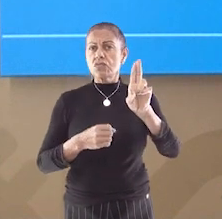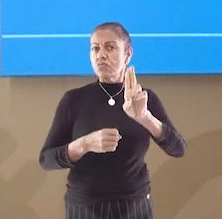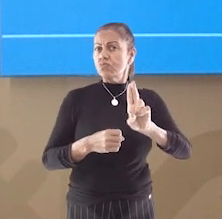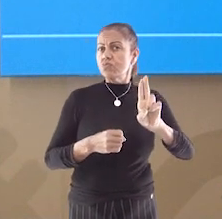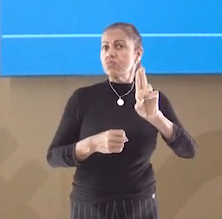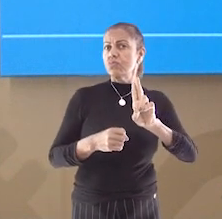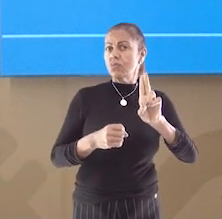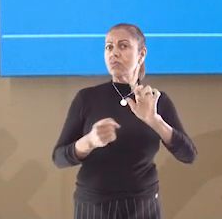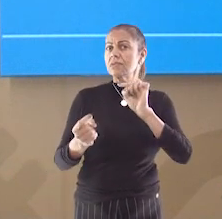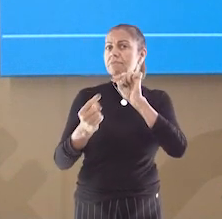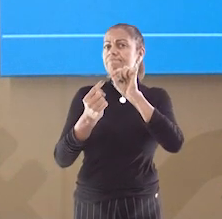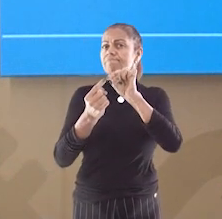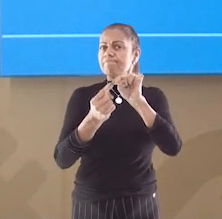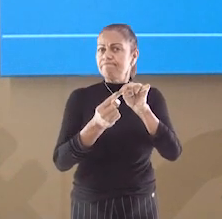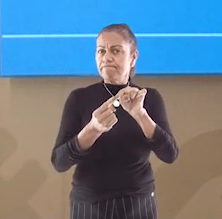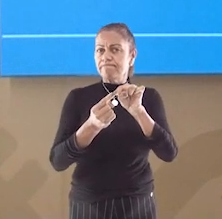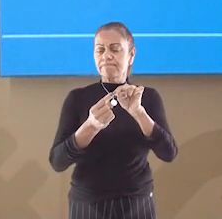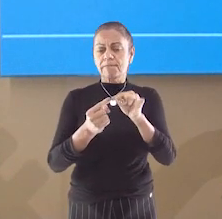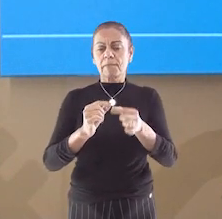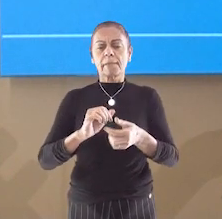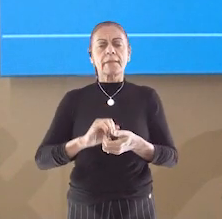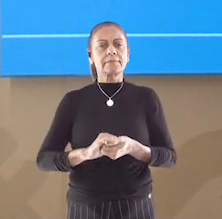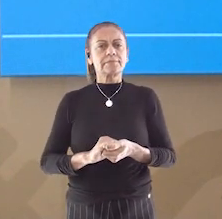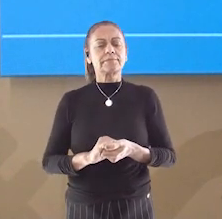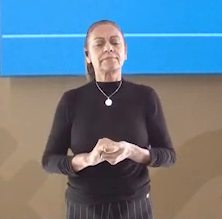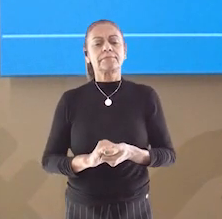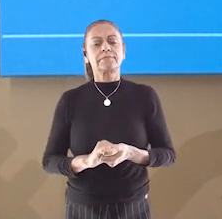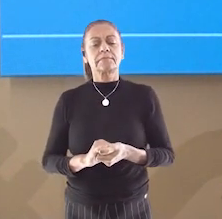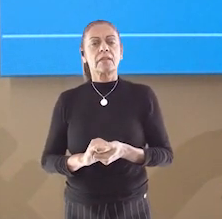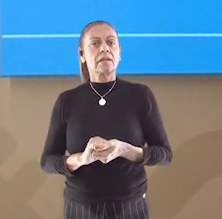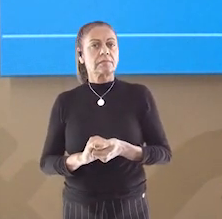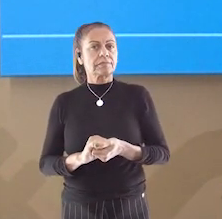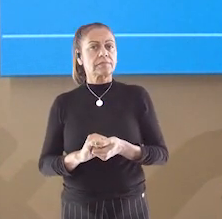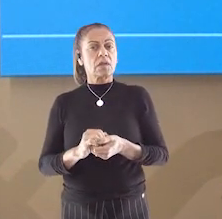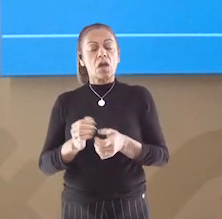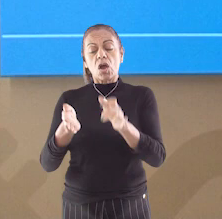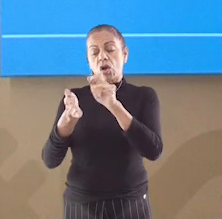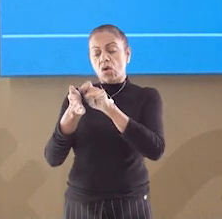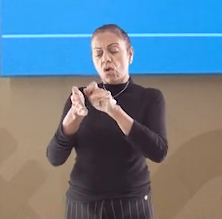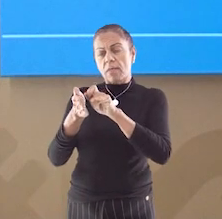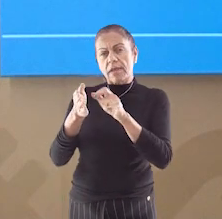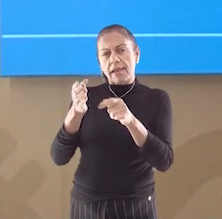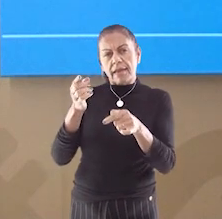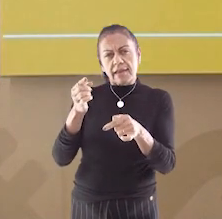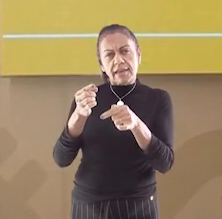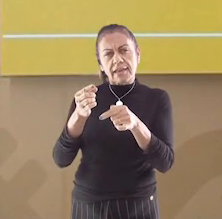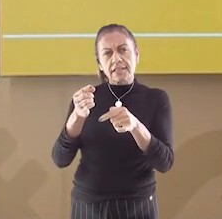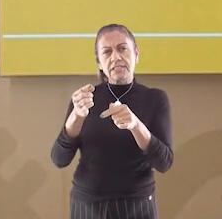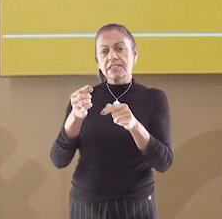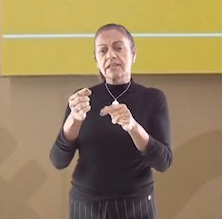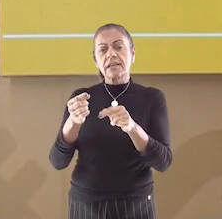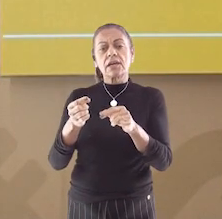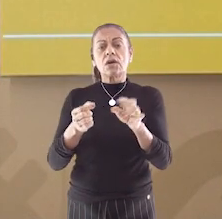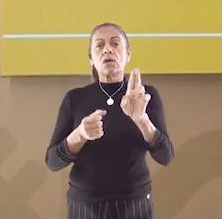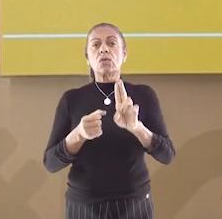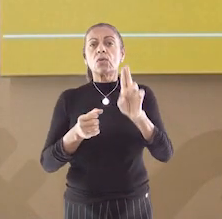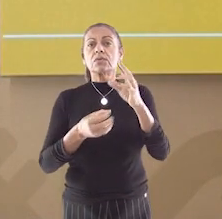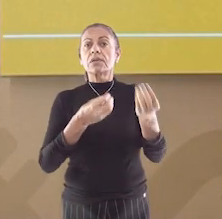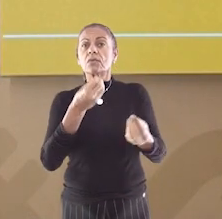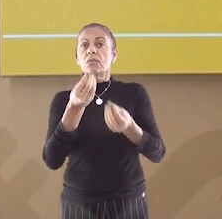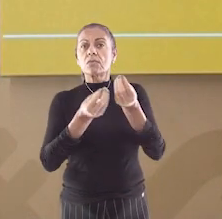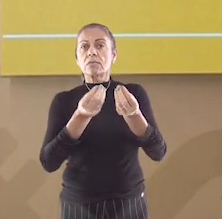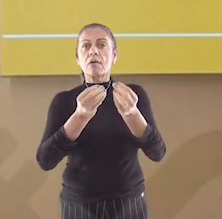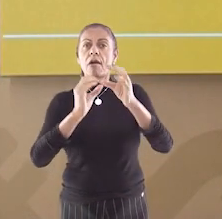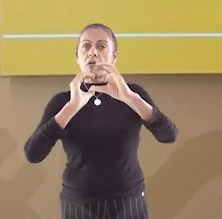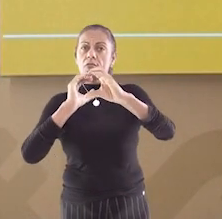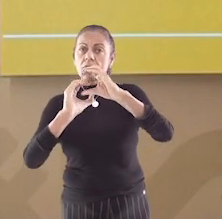assim, professor? Cumpre uma função específica? Calma que eu já explico. No caso do bilhete, ele serve como forma